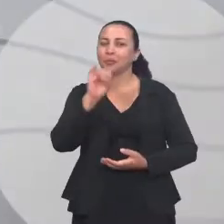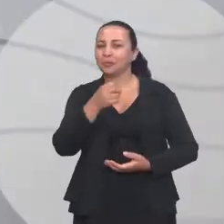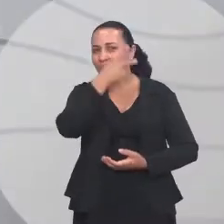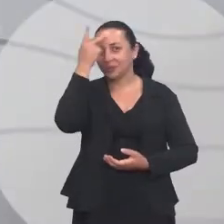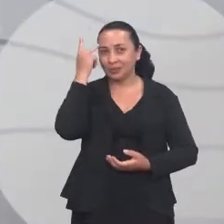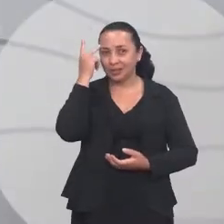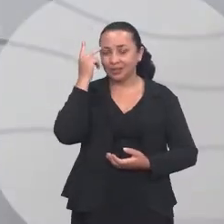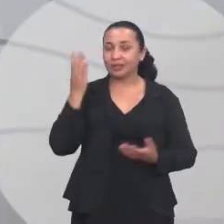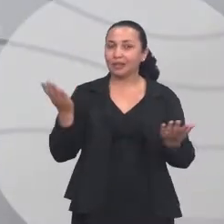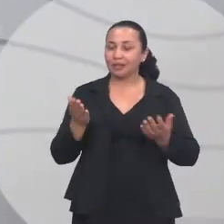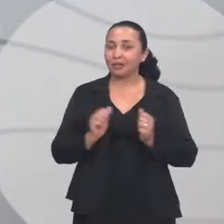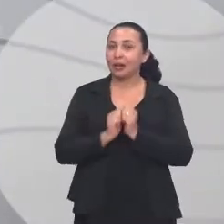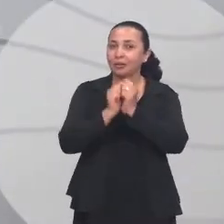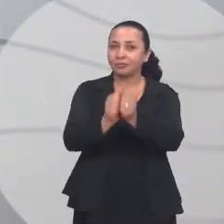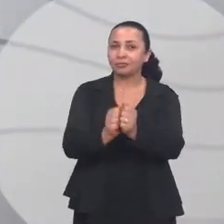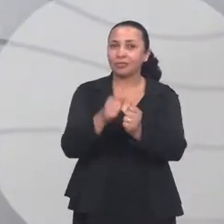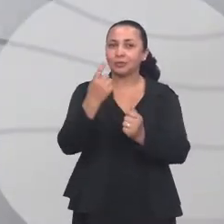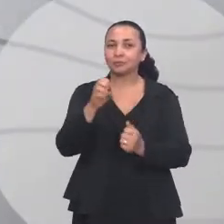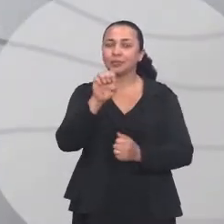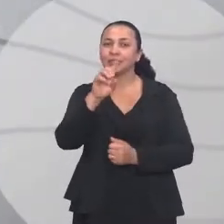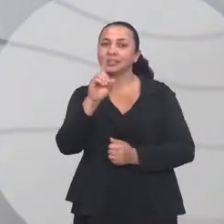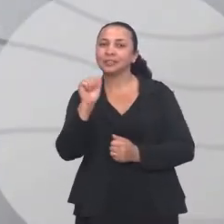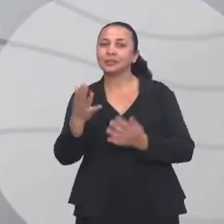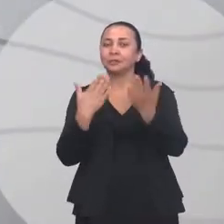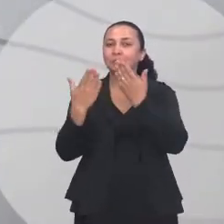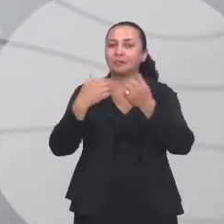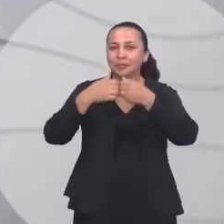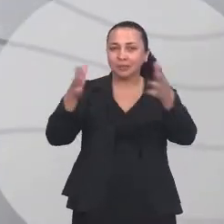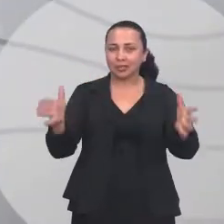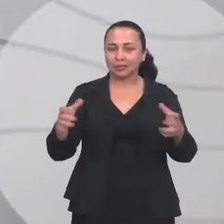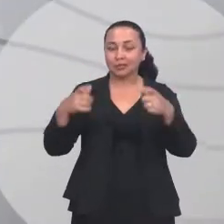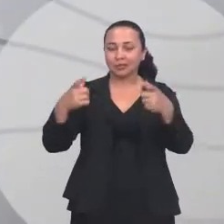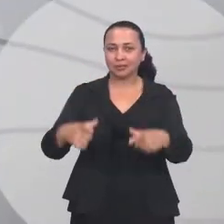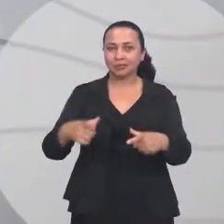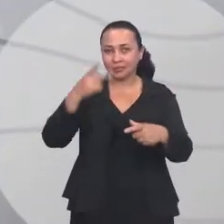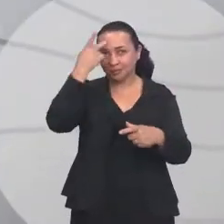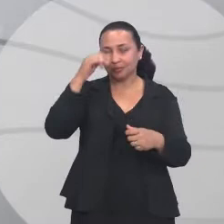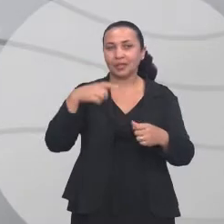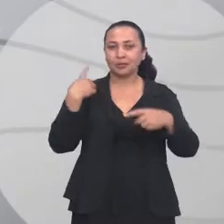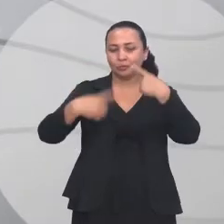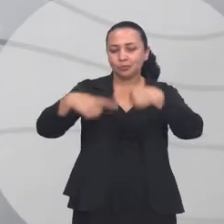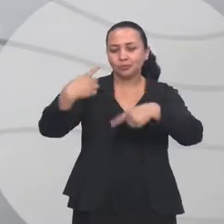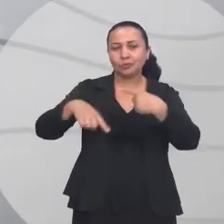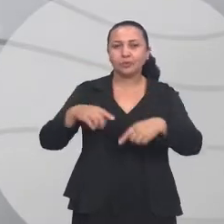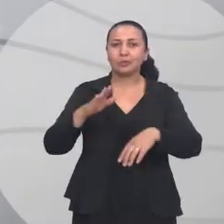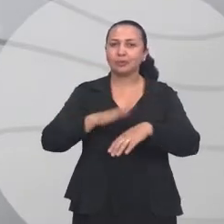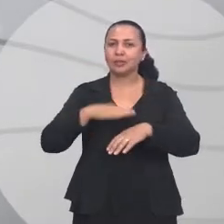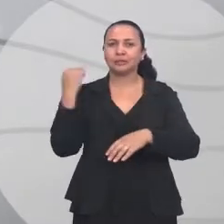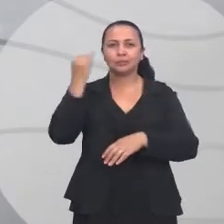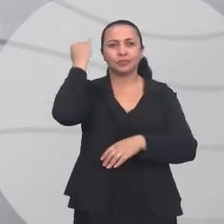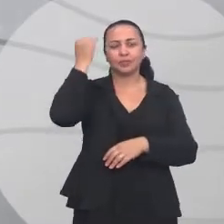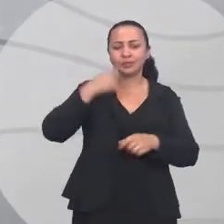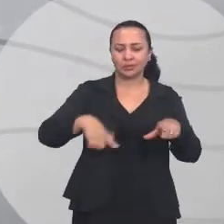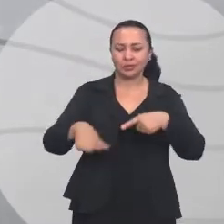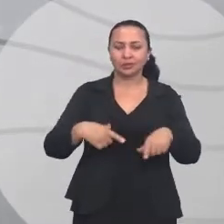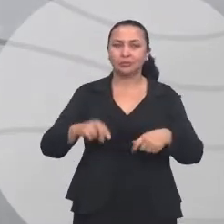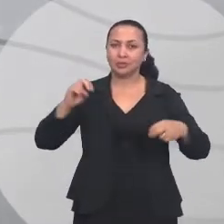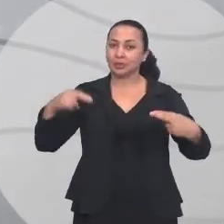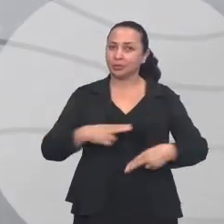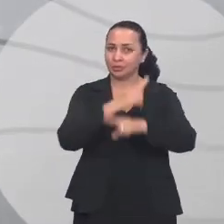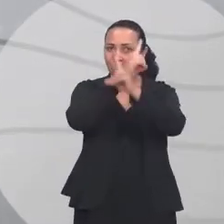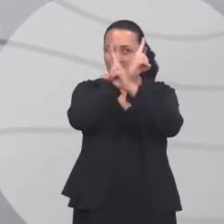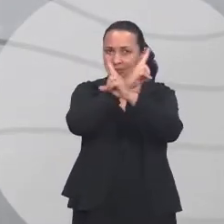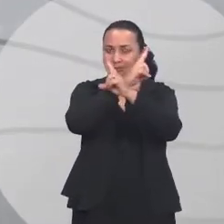olá pessoal você acompanha a partir de agora mais o edição do papo aberto esse é o nosso espaço para discutirmos as principais atividades